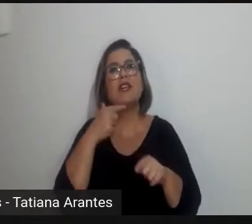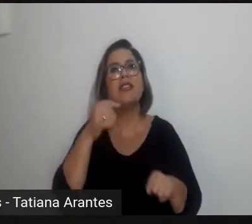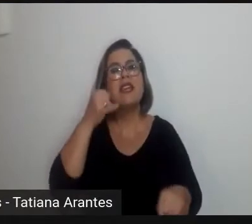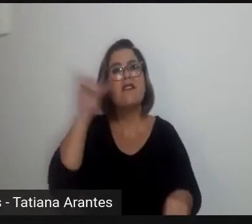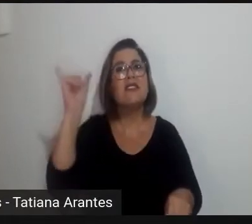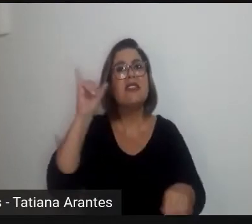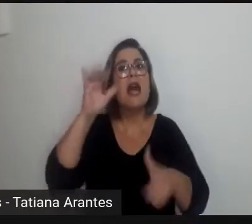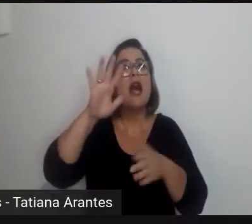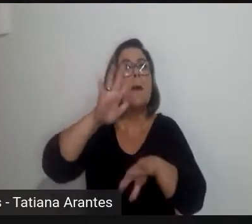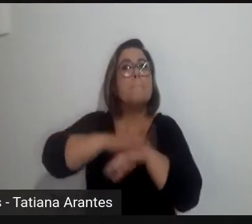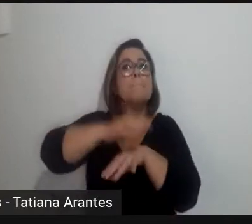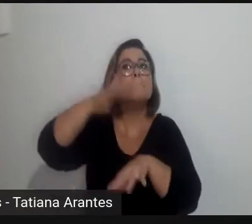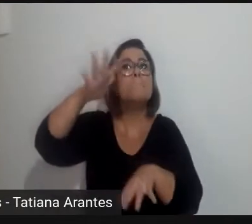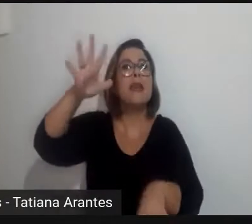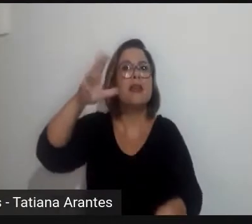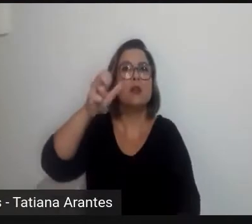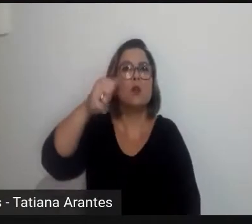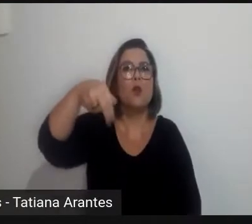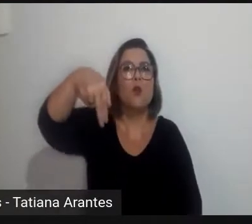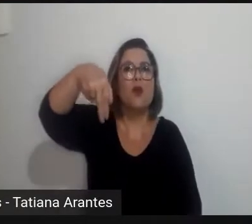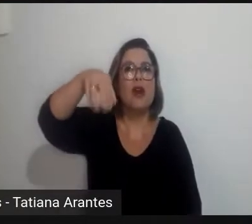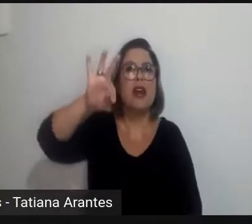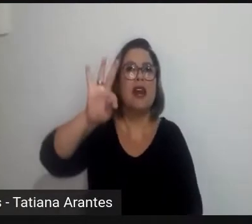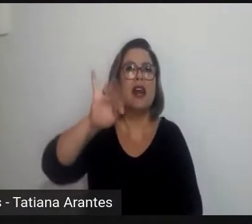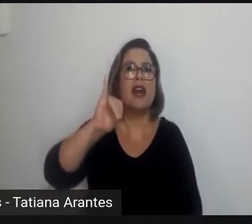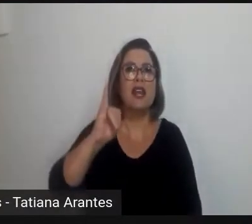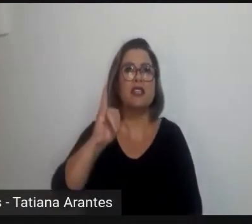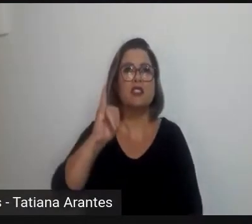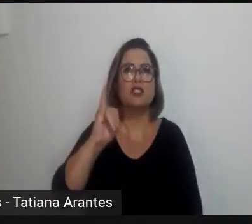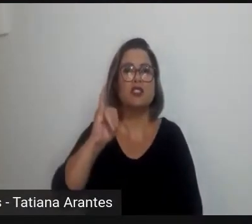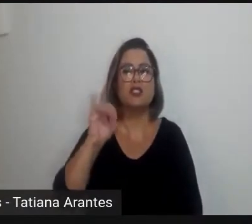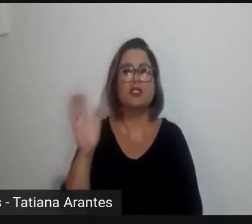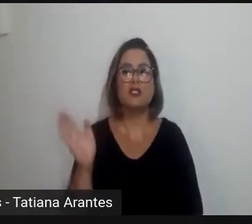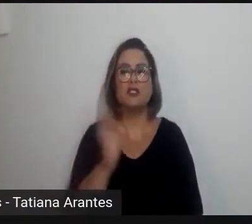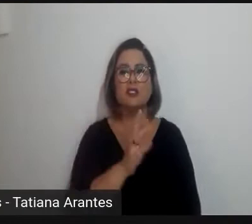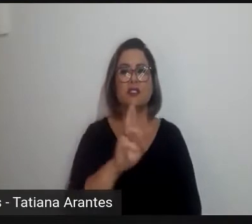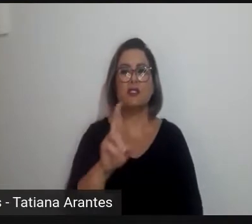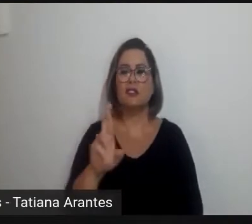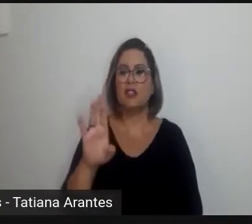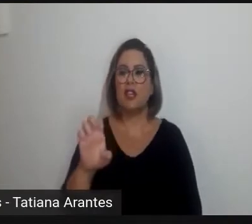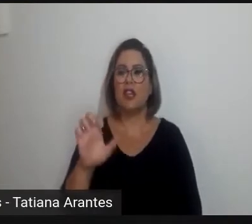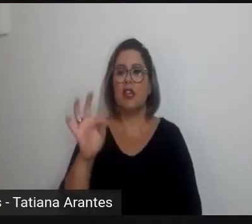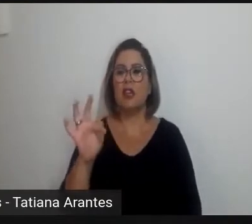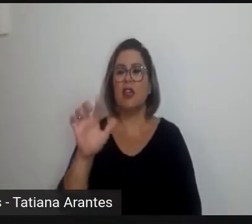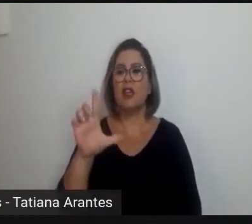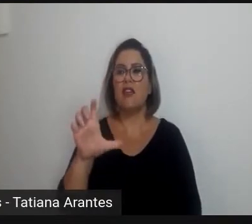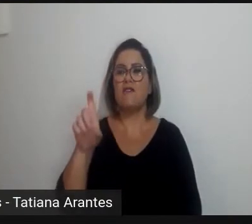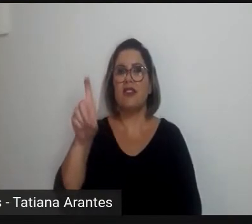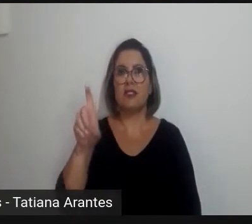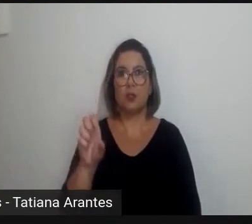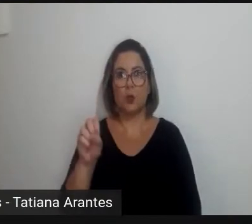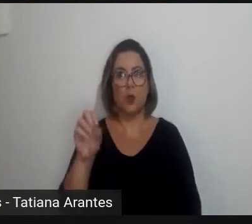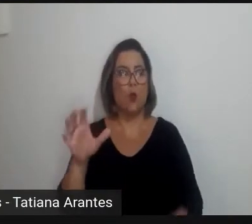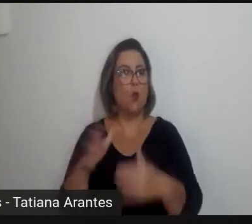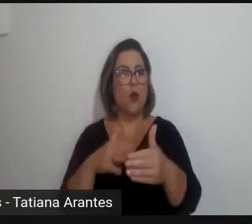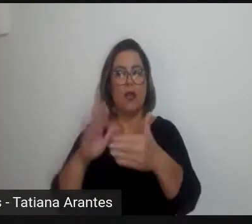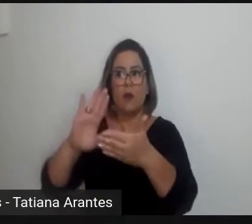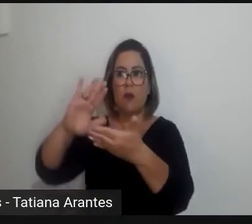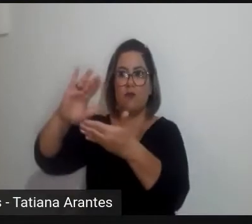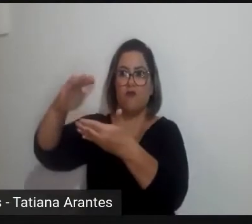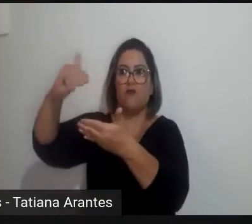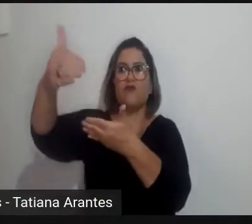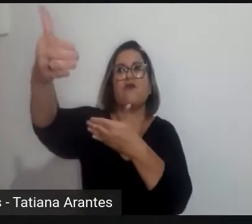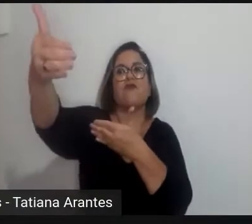se isso estiver acontecendo, vocês podem fazer uma inclinação de 15 graus, né, para